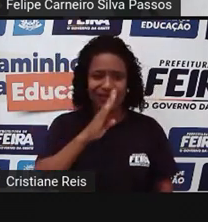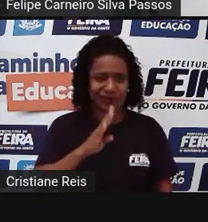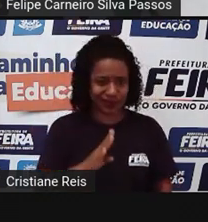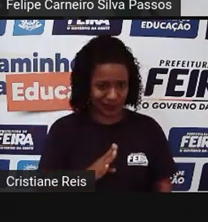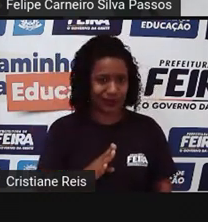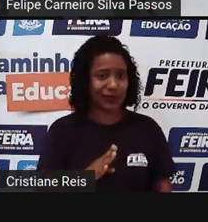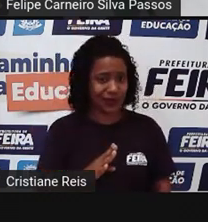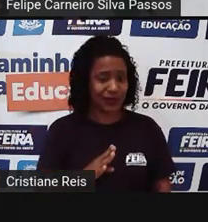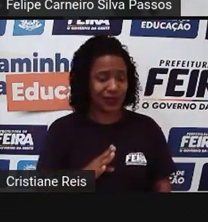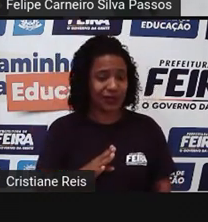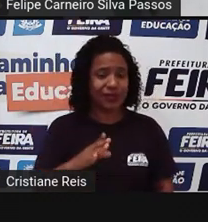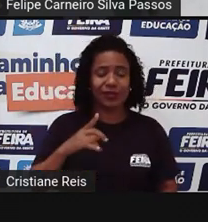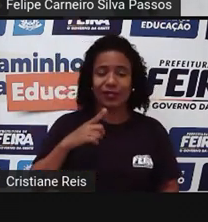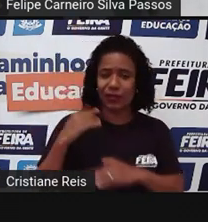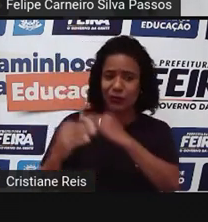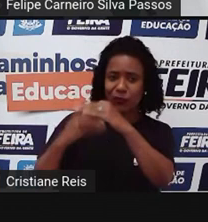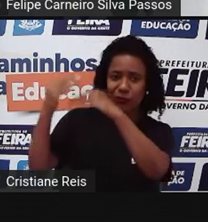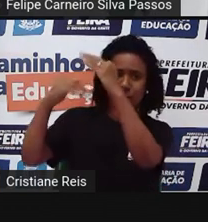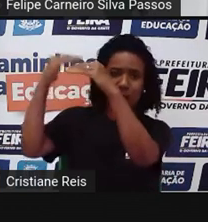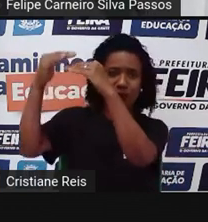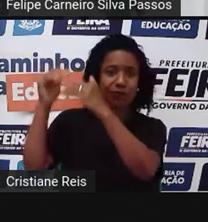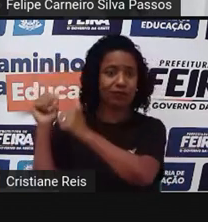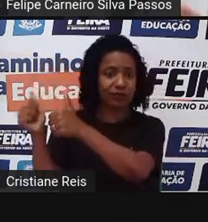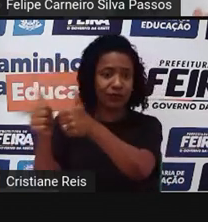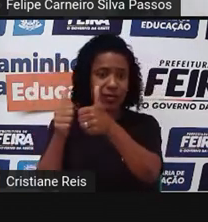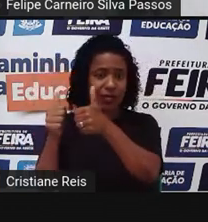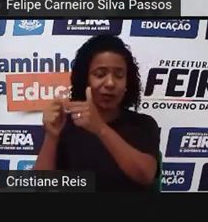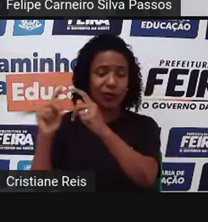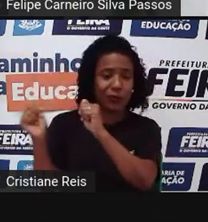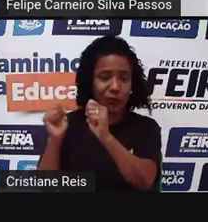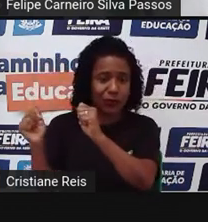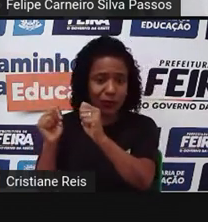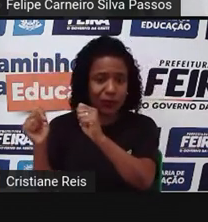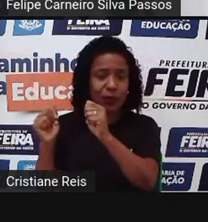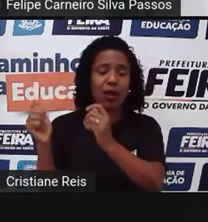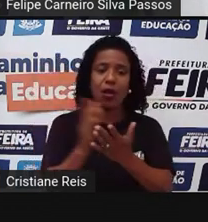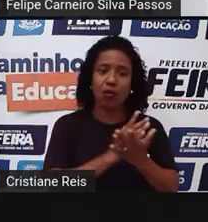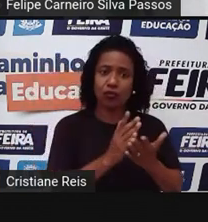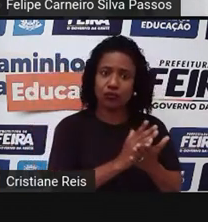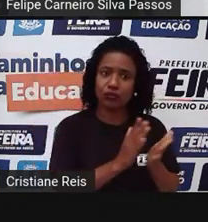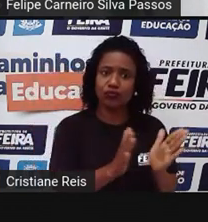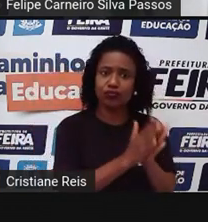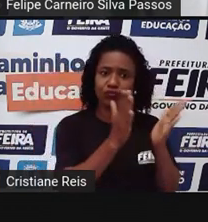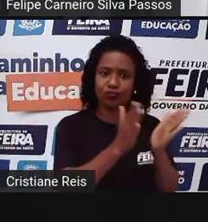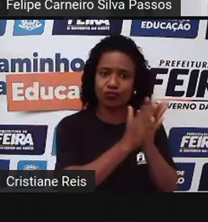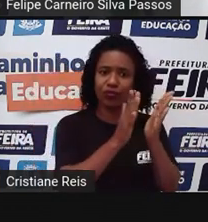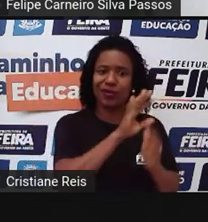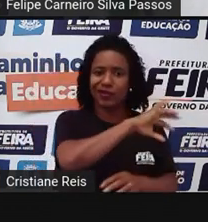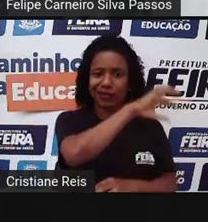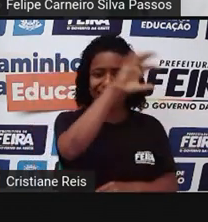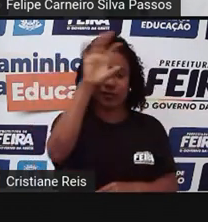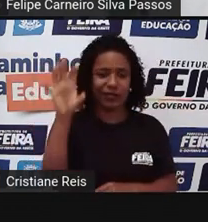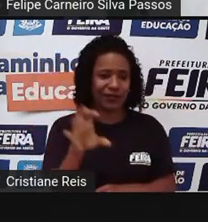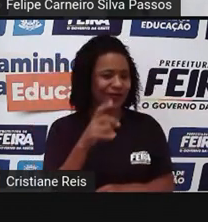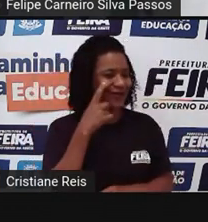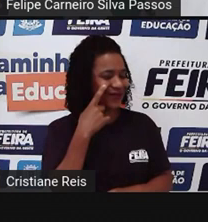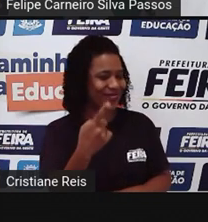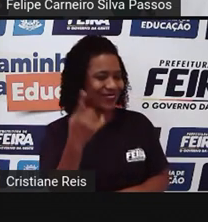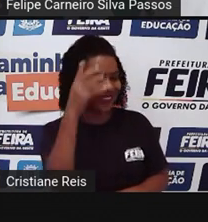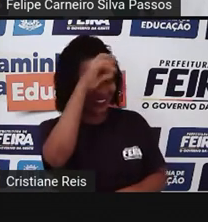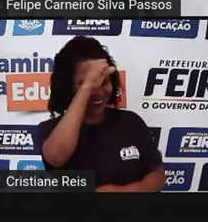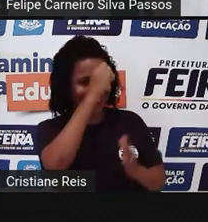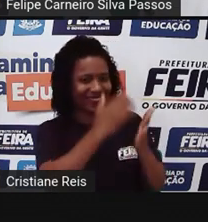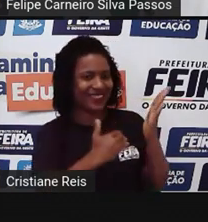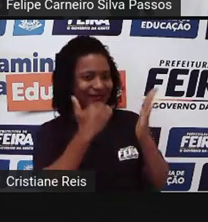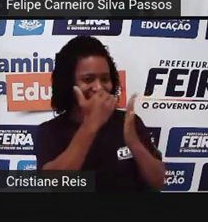tenham desenvolvimentos diferentes, tenham mais recursos, menos recursos. Você já está ligado nisso aí? Então bora lá, bora conhecer um pouquinho mais